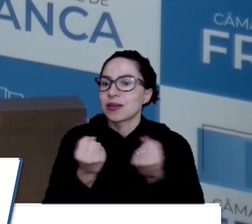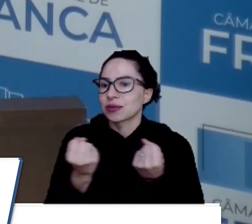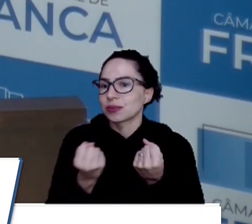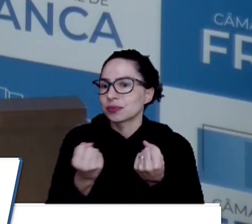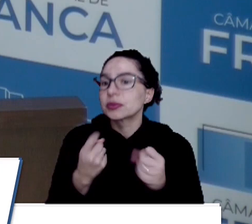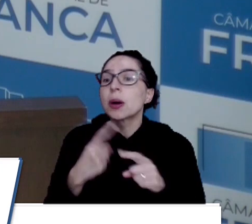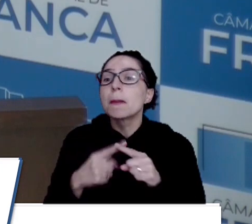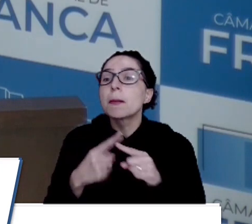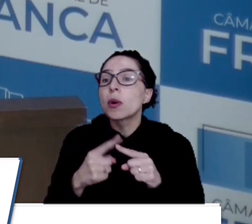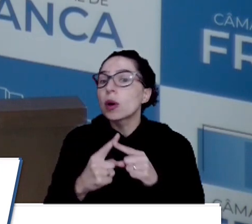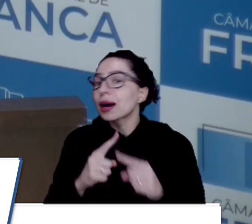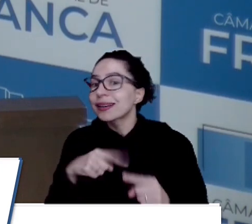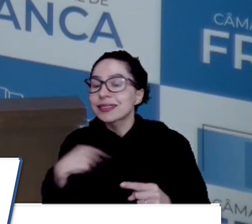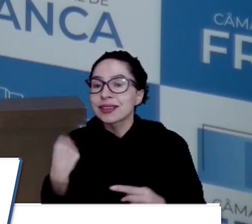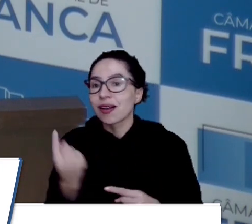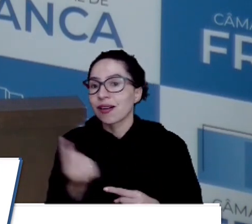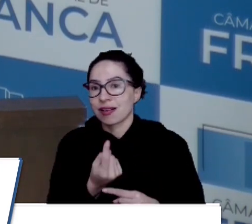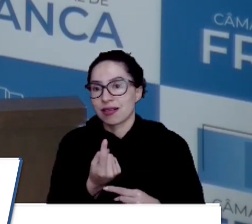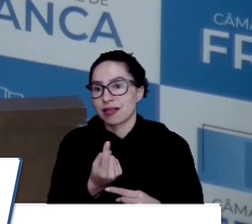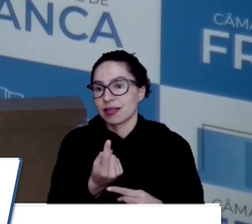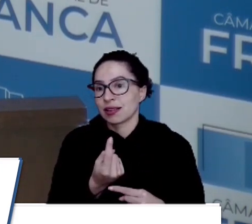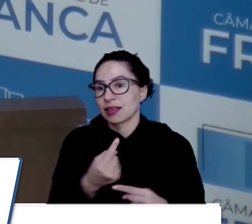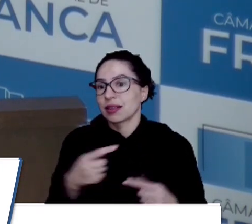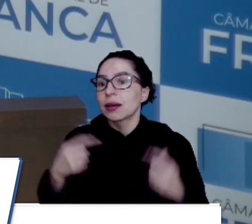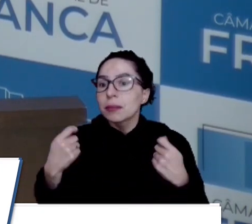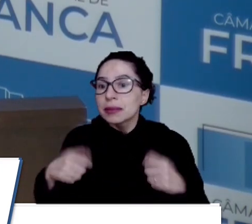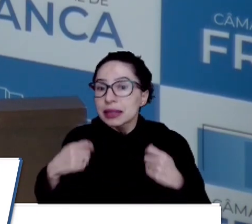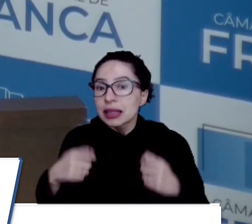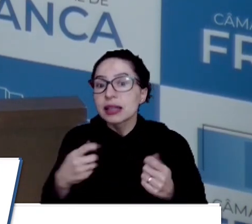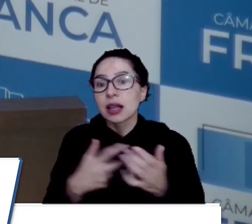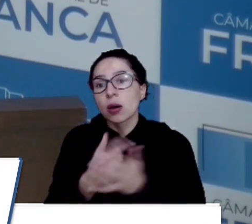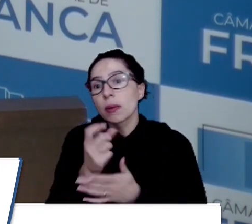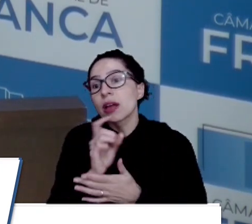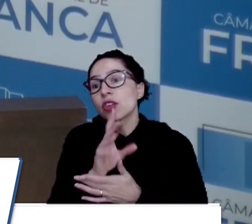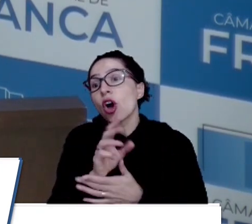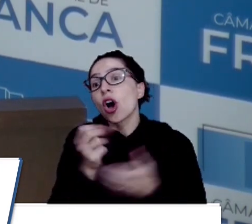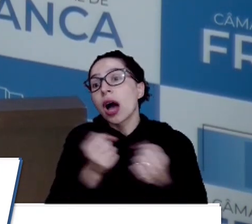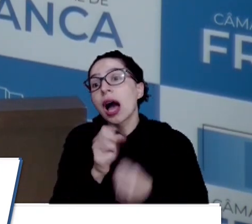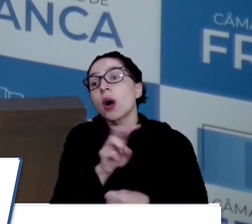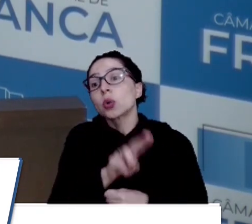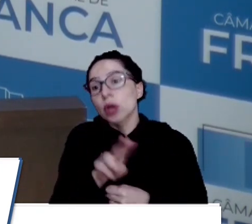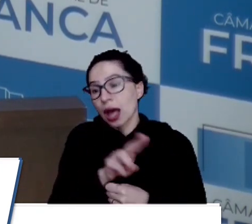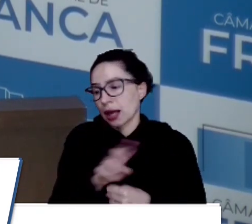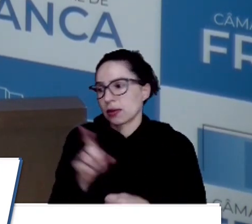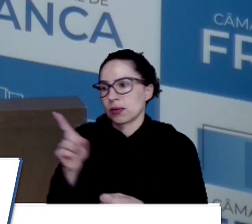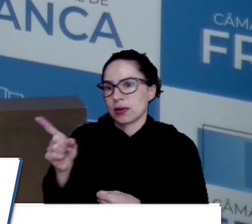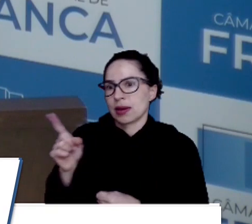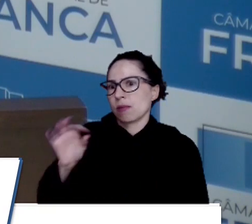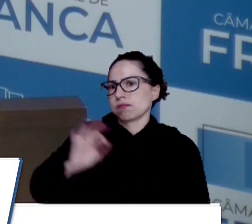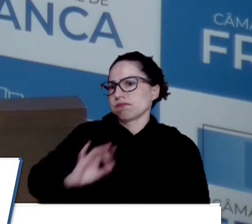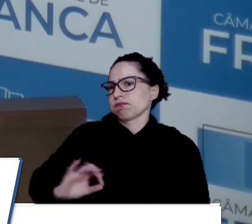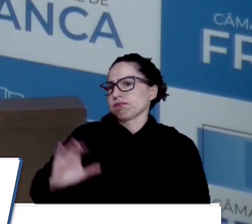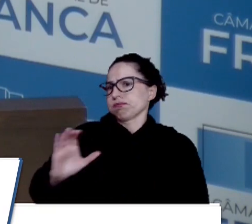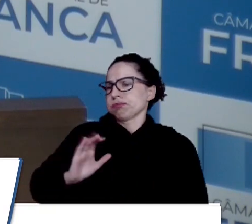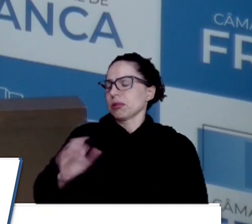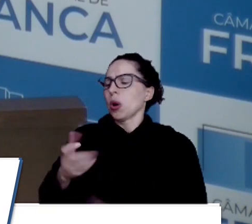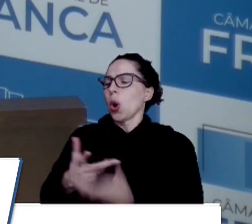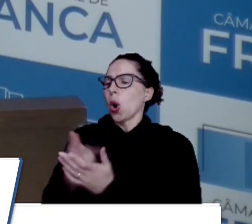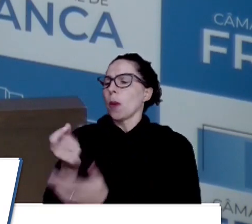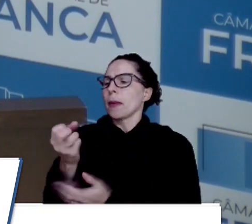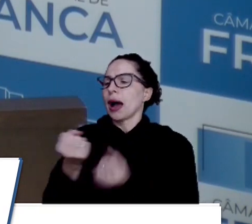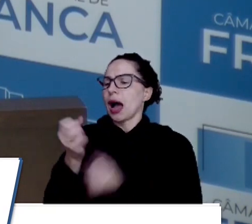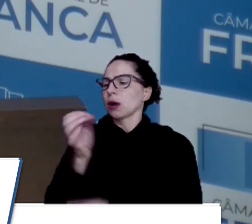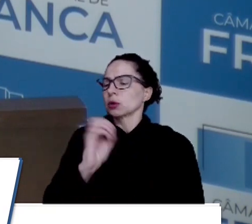nós temos que comprar só carro usado? O cara que tem renda, ele vai lá e tira um carro zero na